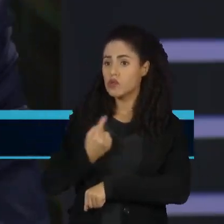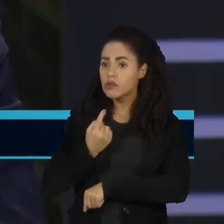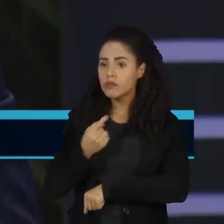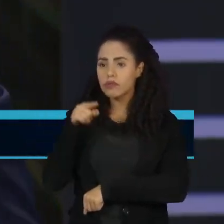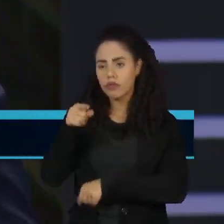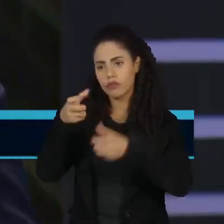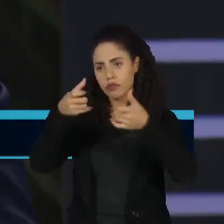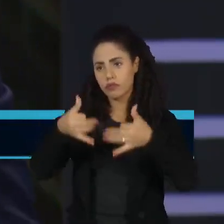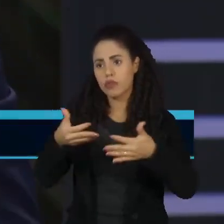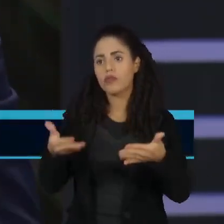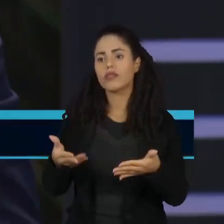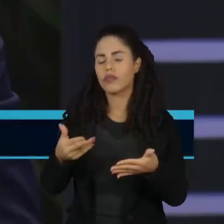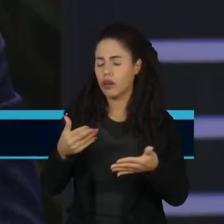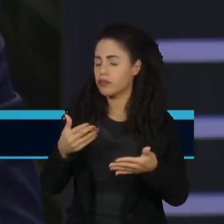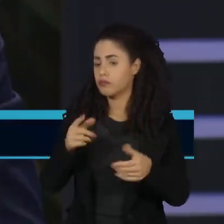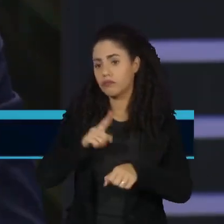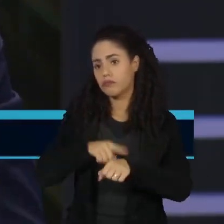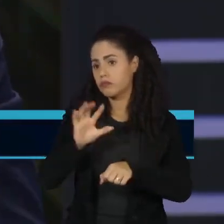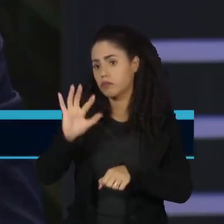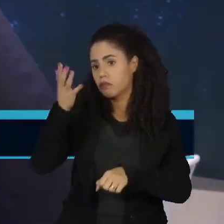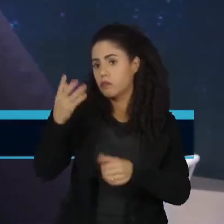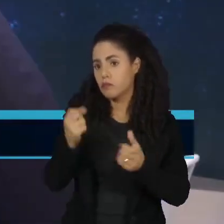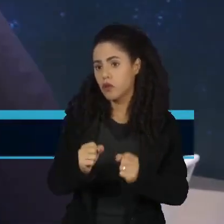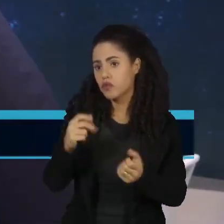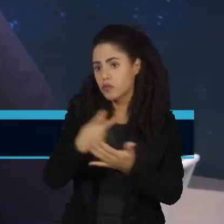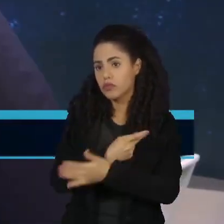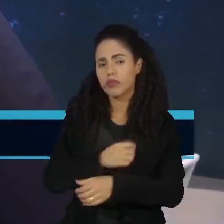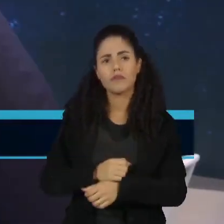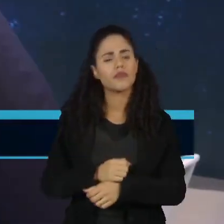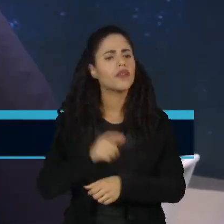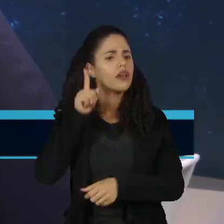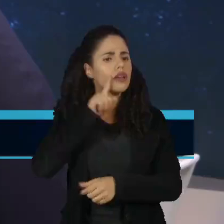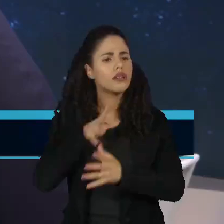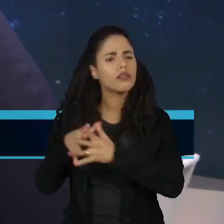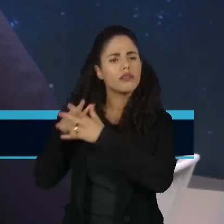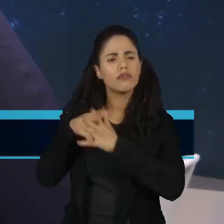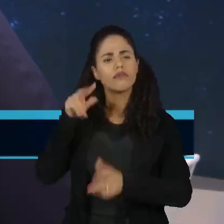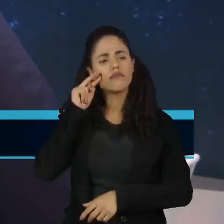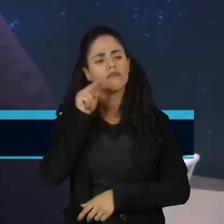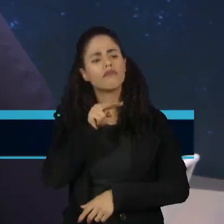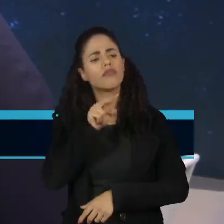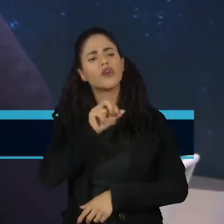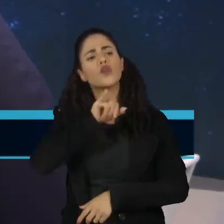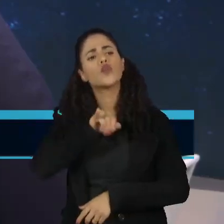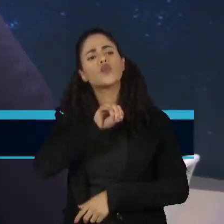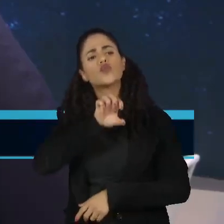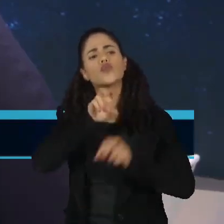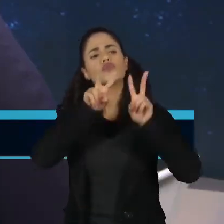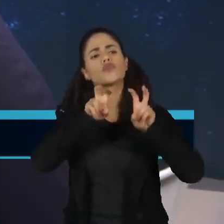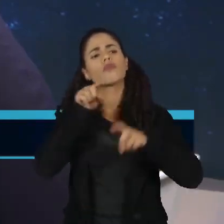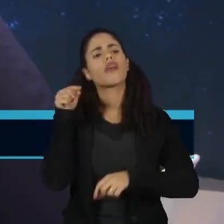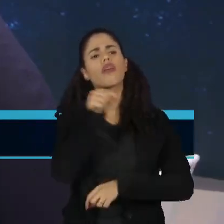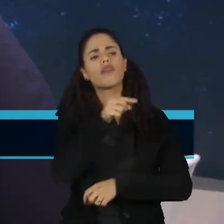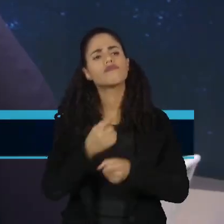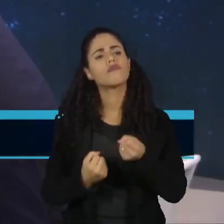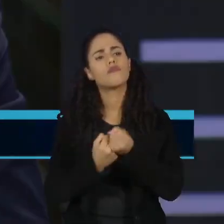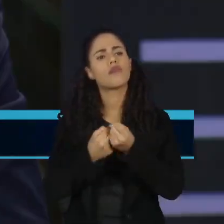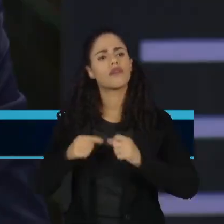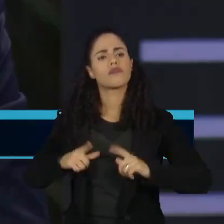o que você mencionou, que isso vem a qualquer momento. Né? E o que os americanos estão achando da atuação de Joe Biden com relação a essa